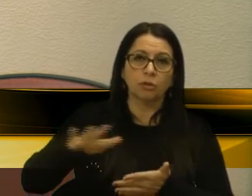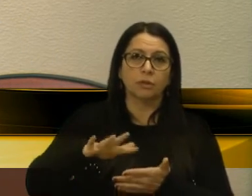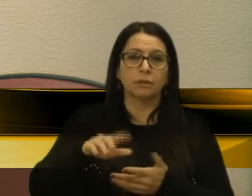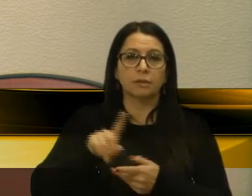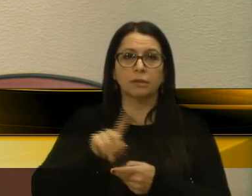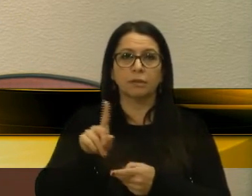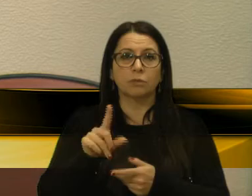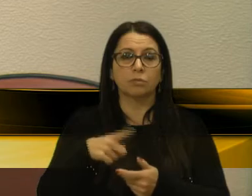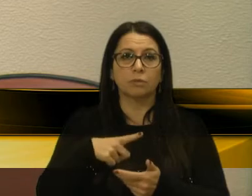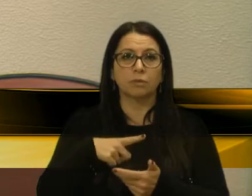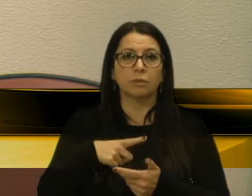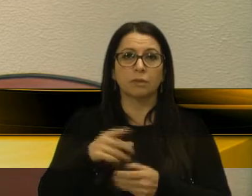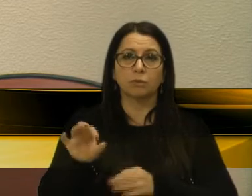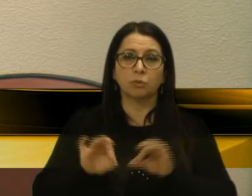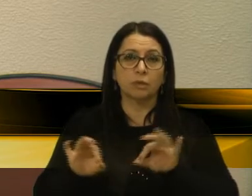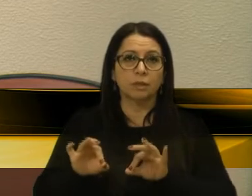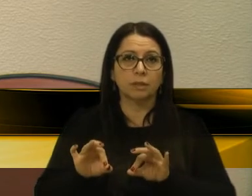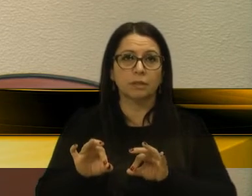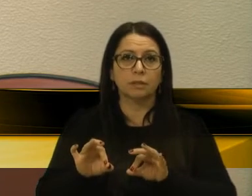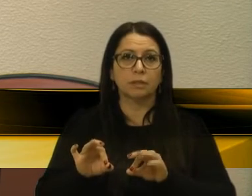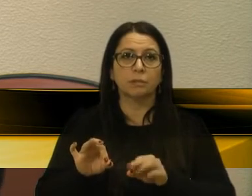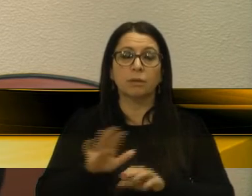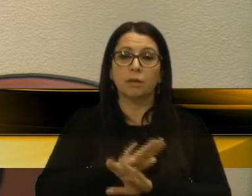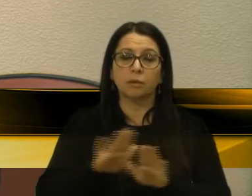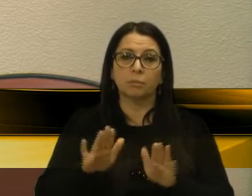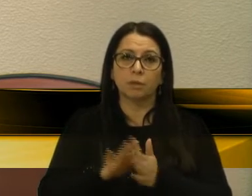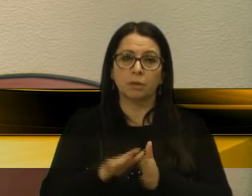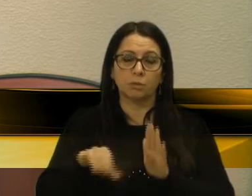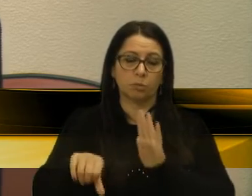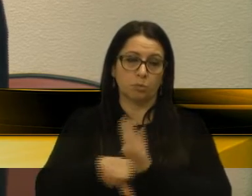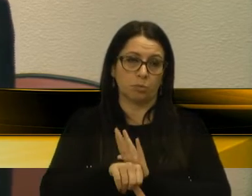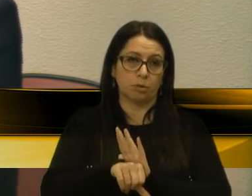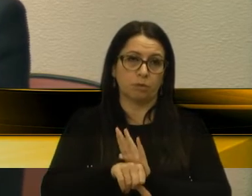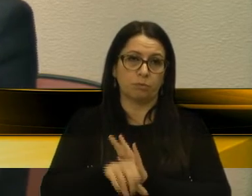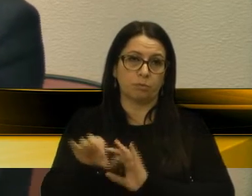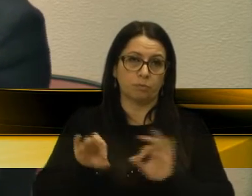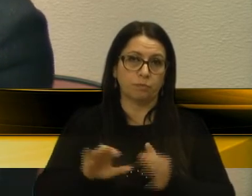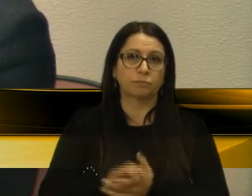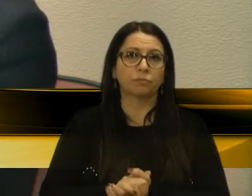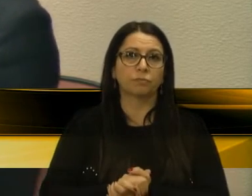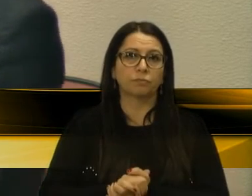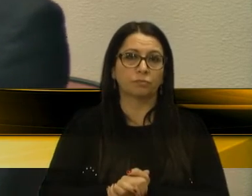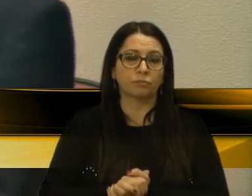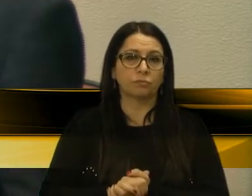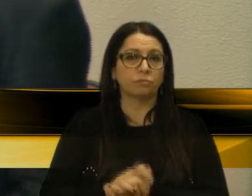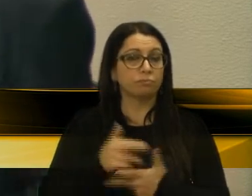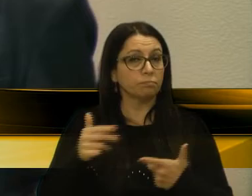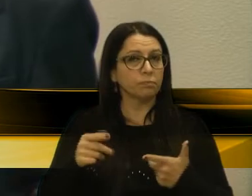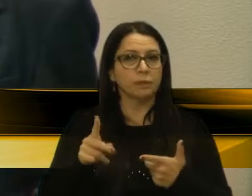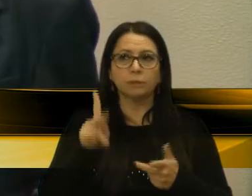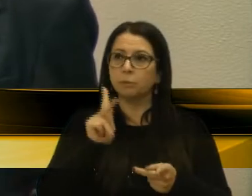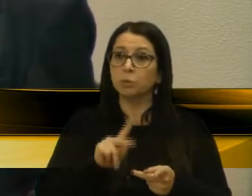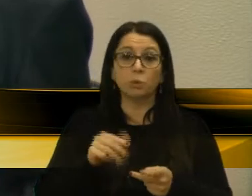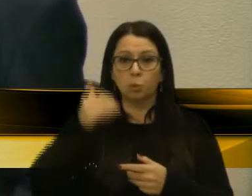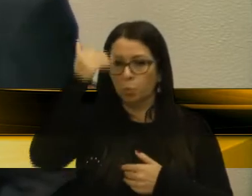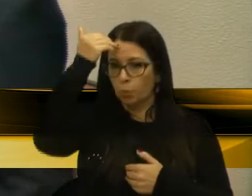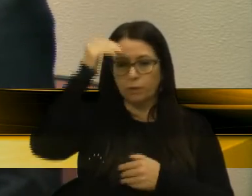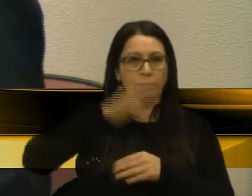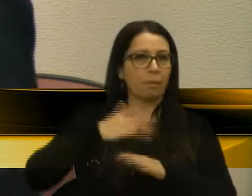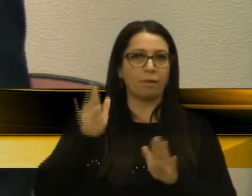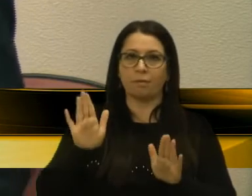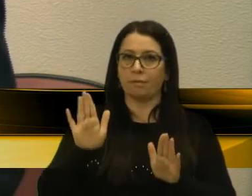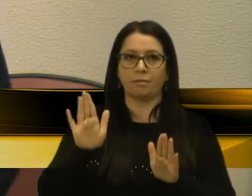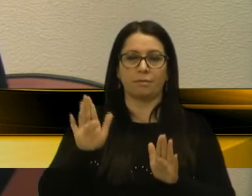não sendo tão organizado para combater o crime organizado. E que é algo que as pessoas não aguentam mais. Nós